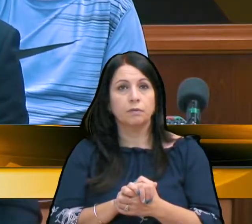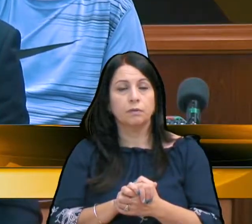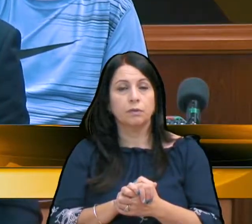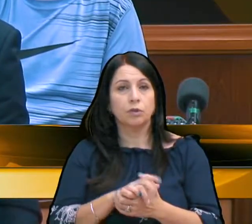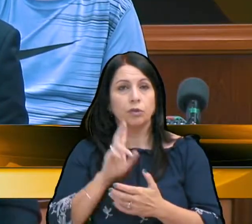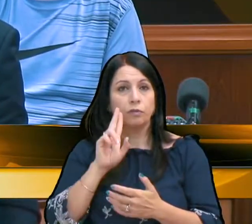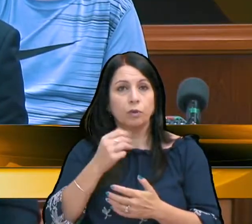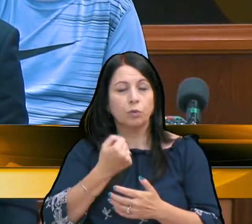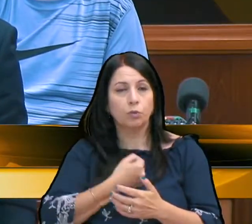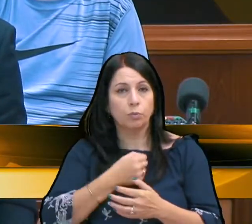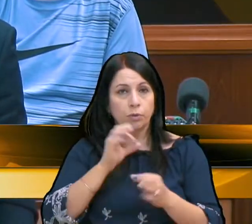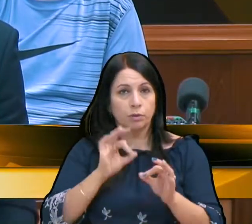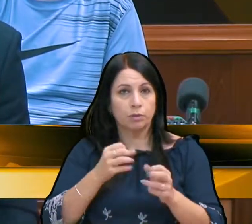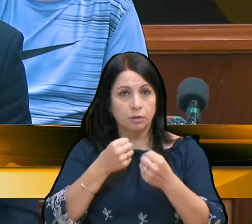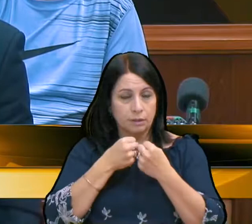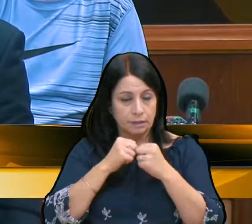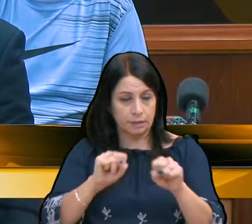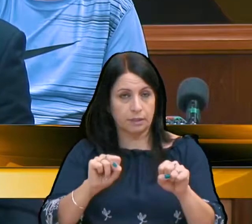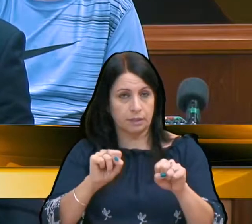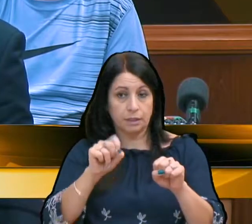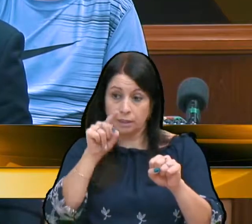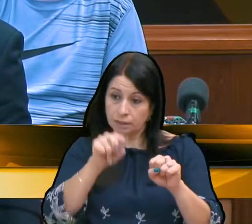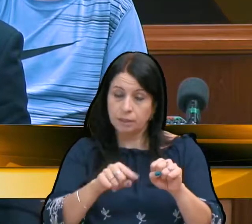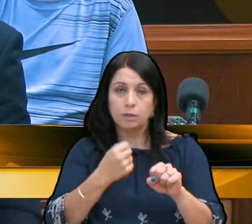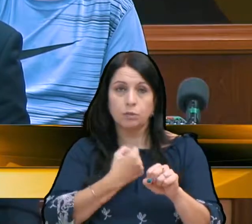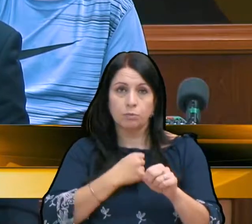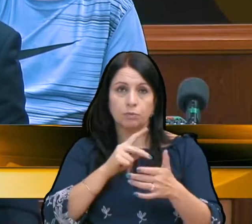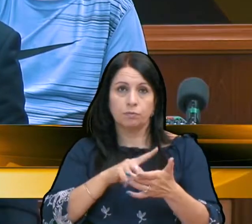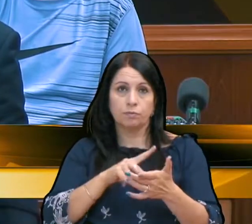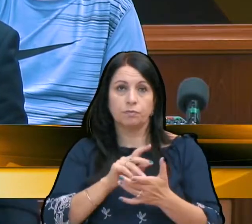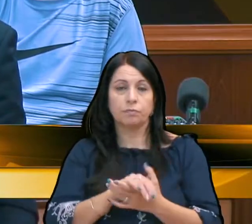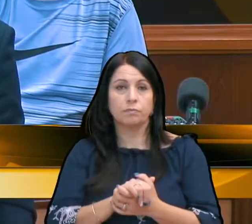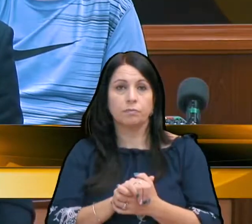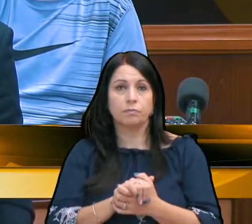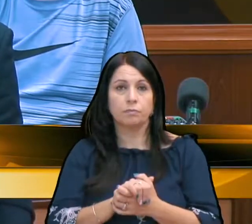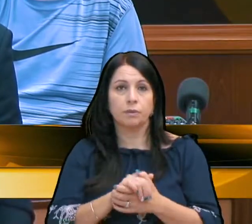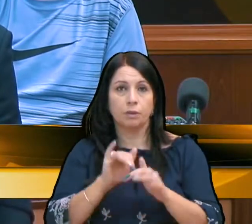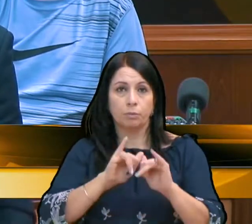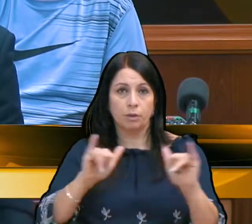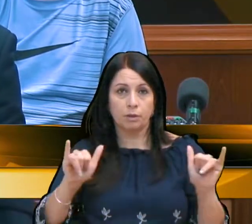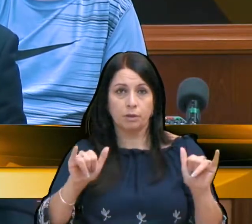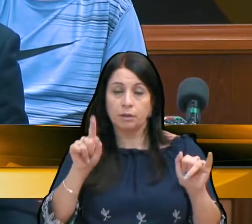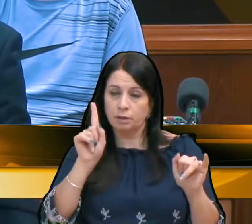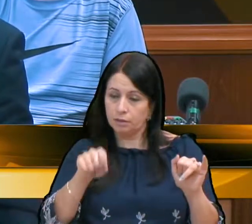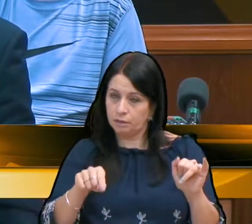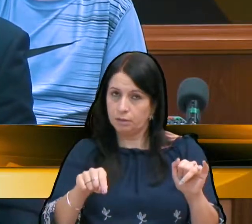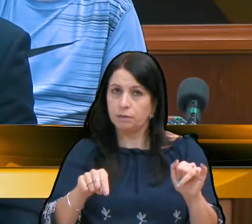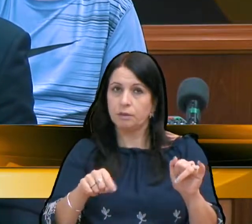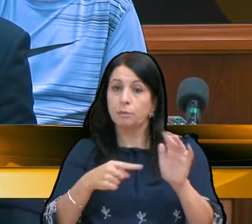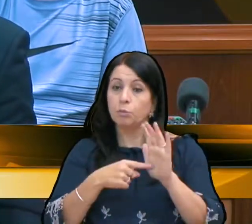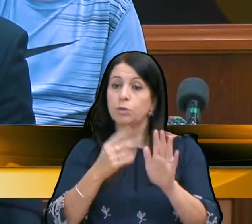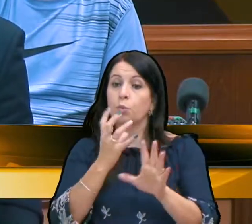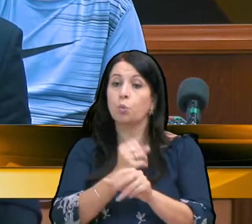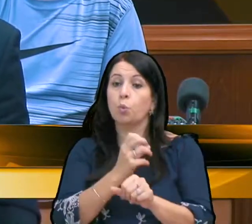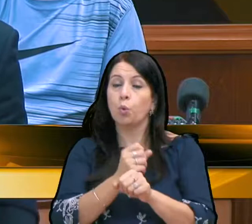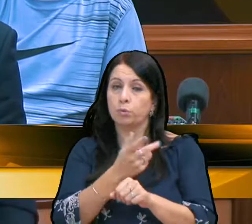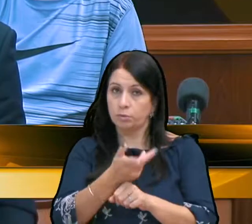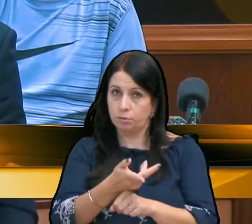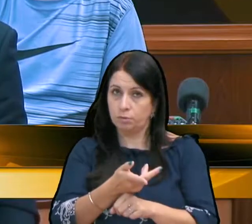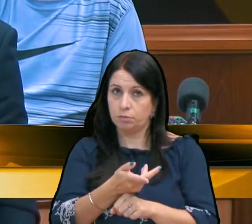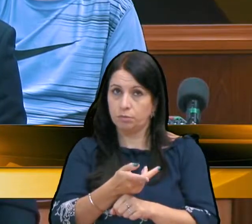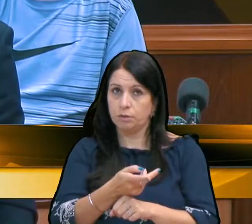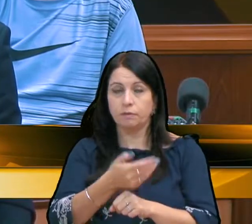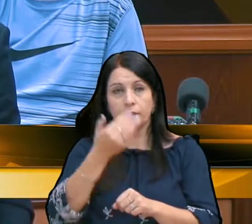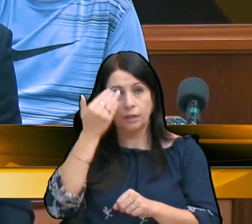confirmar os números das secretarias, e esses são os números de verdade. Tá? Então a propaganda é essa aí mesma, é uma prestação de contas, mas a gente